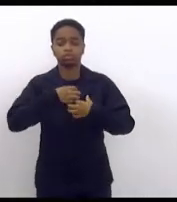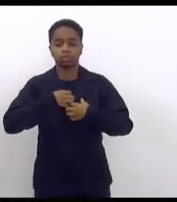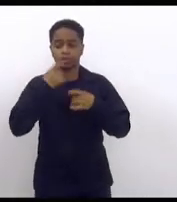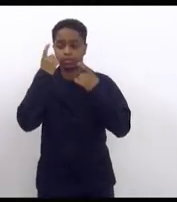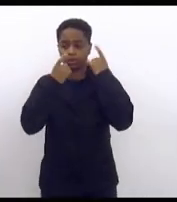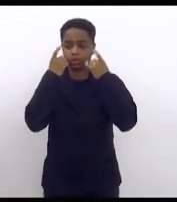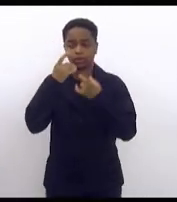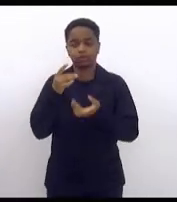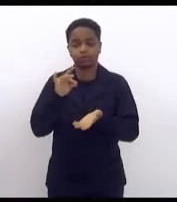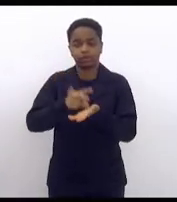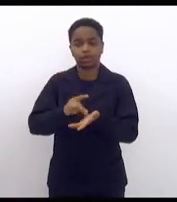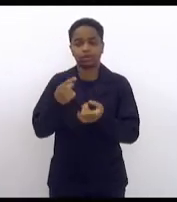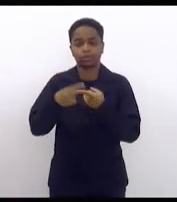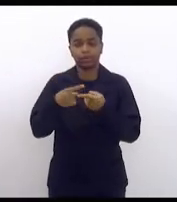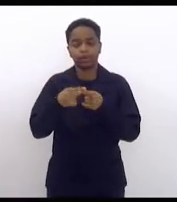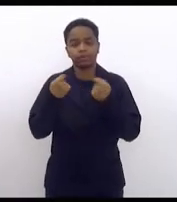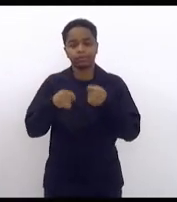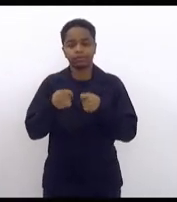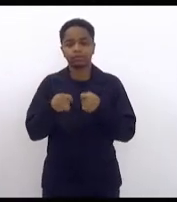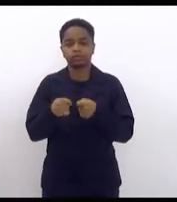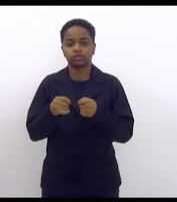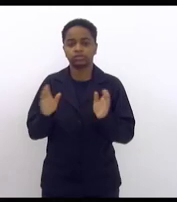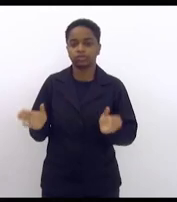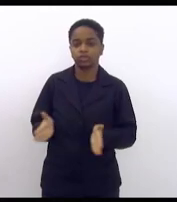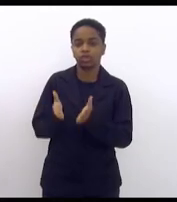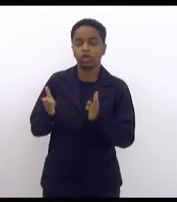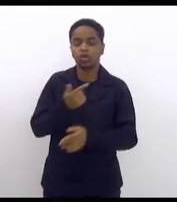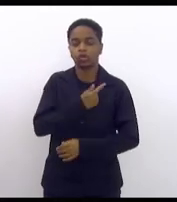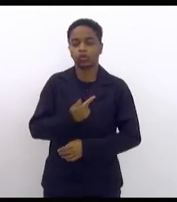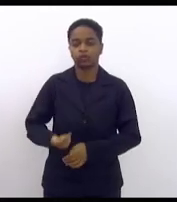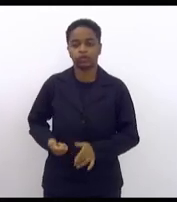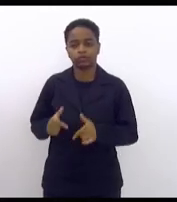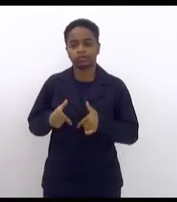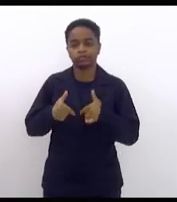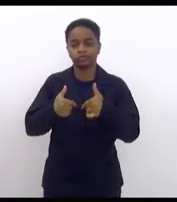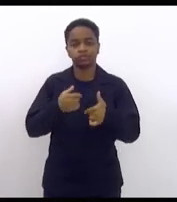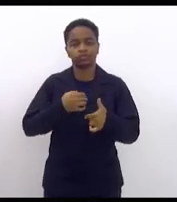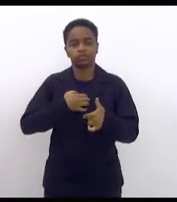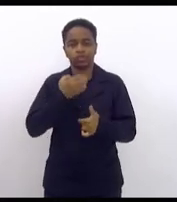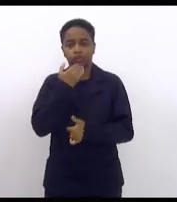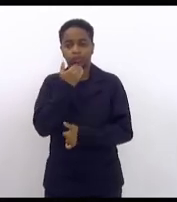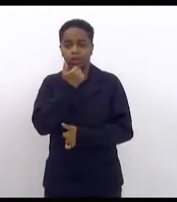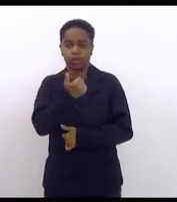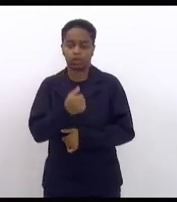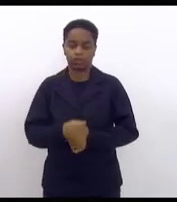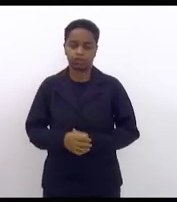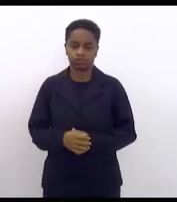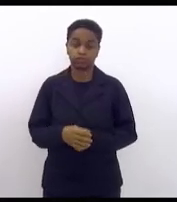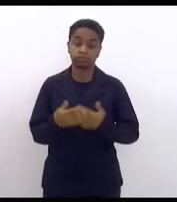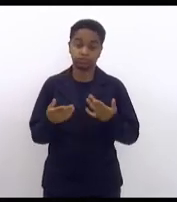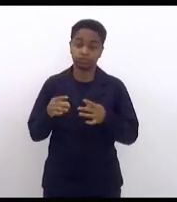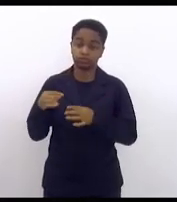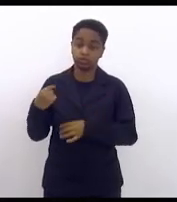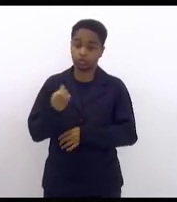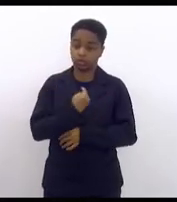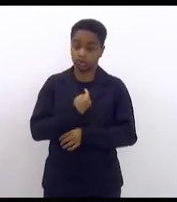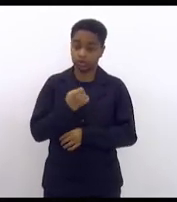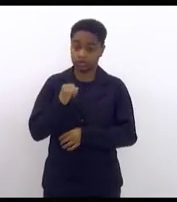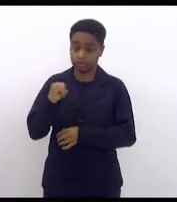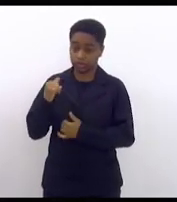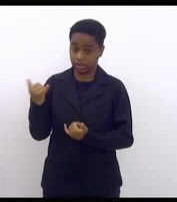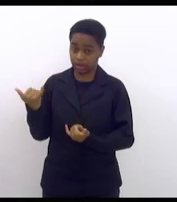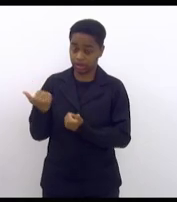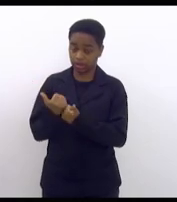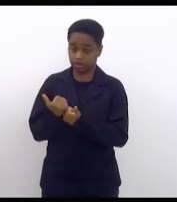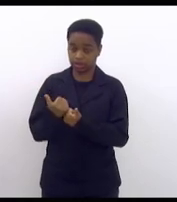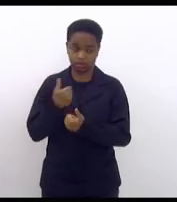com que o governo enfrente essa dificuldade da forma mais suave possível. Todos nós que somos base, concedo a parte